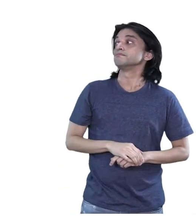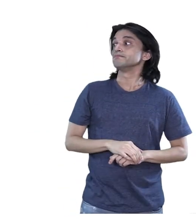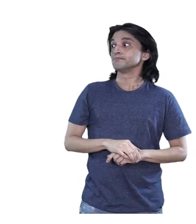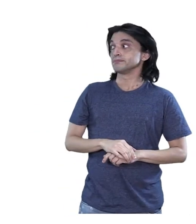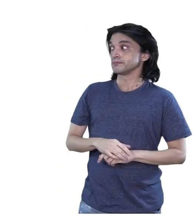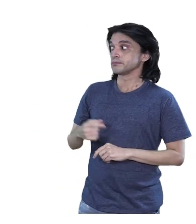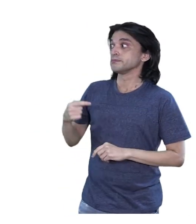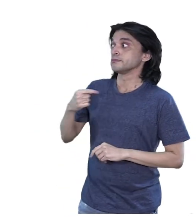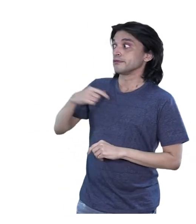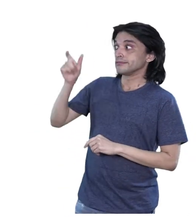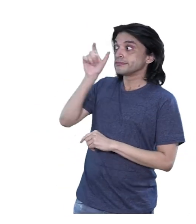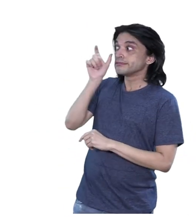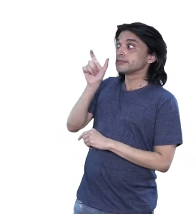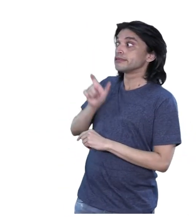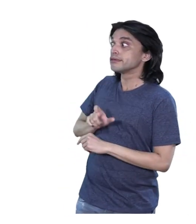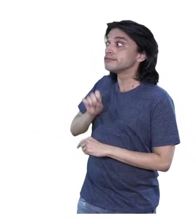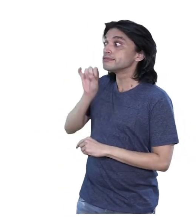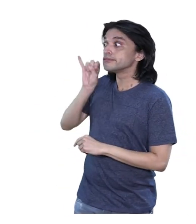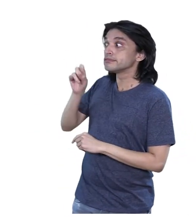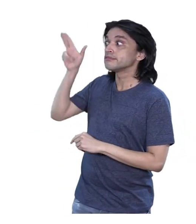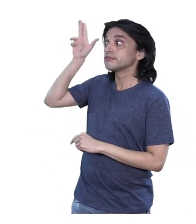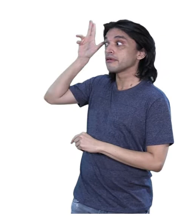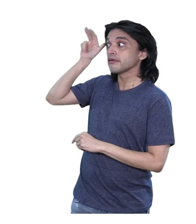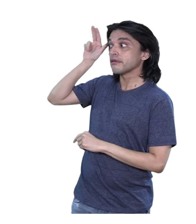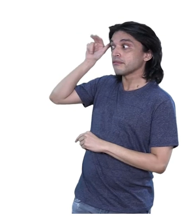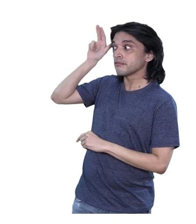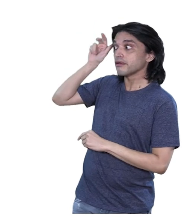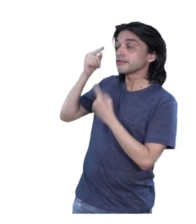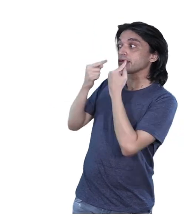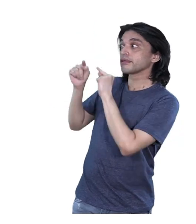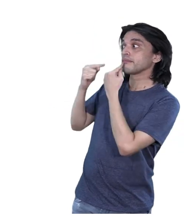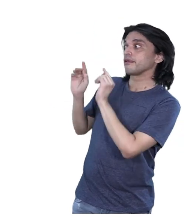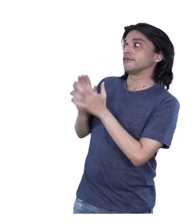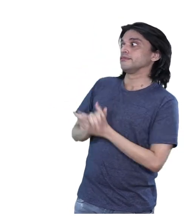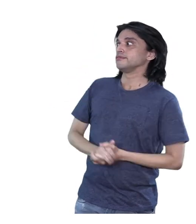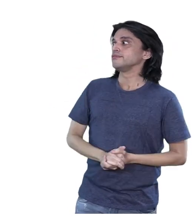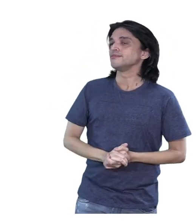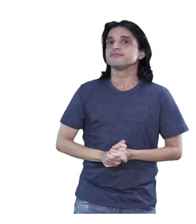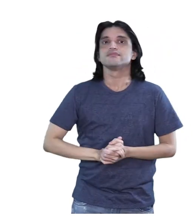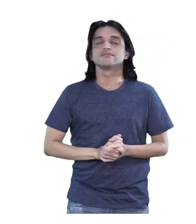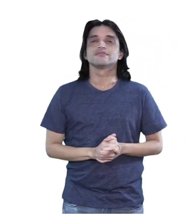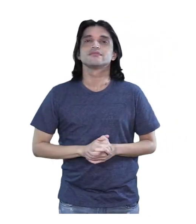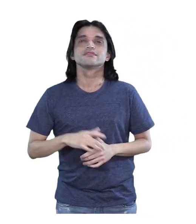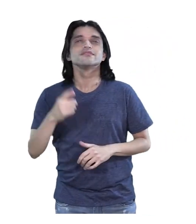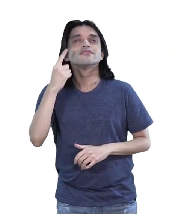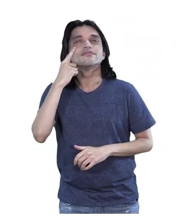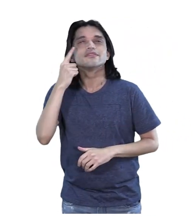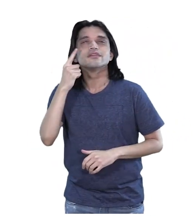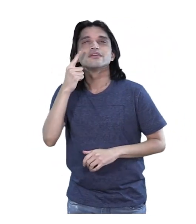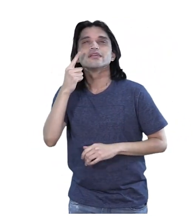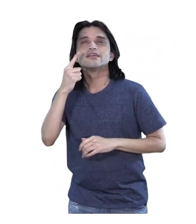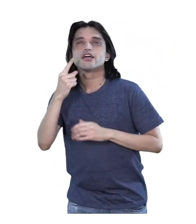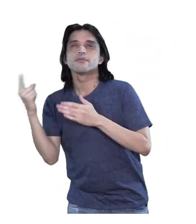Eu me admirava era se ele reclamasse. Observe que as perguntas e respostas vão construindo